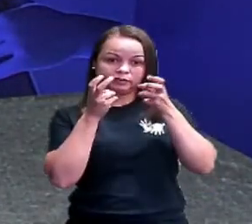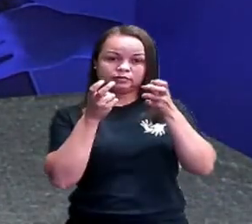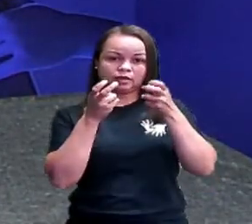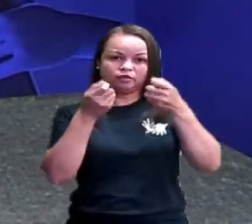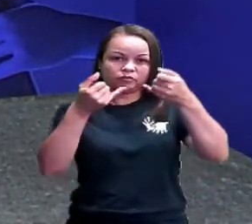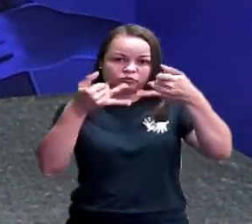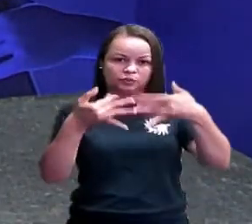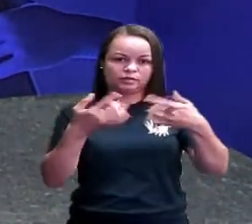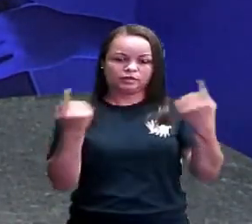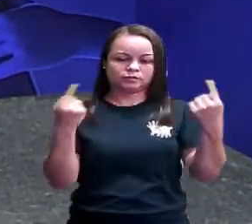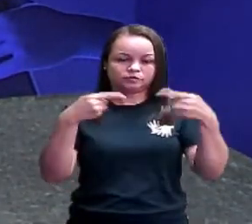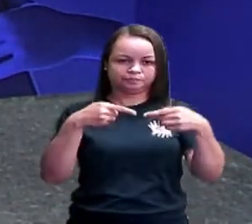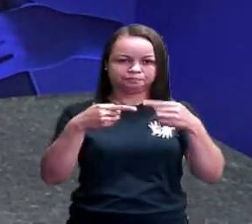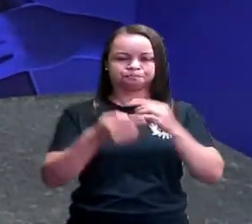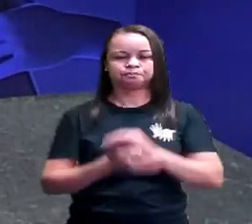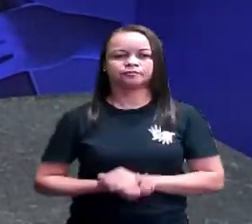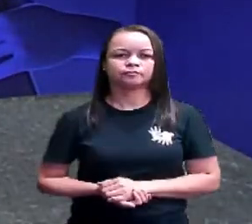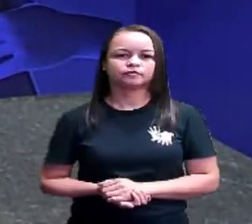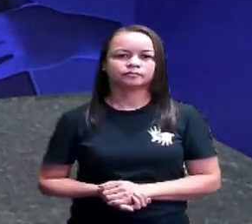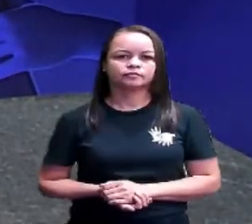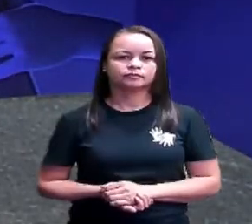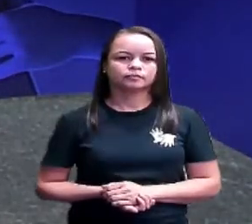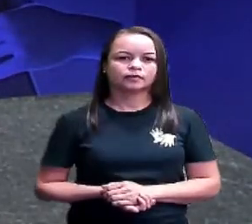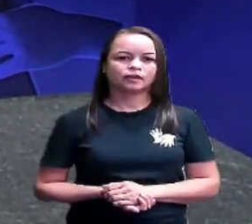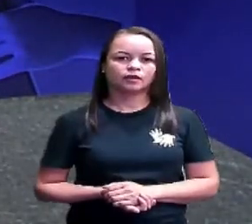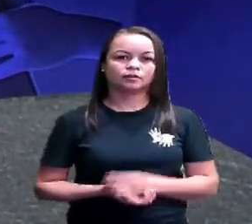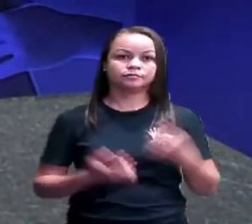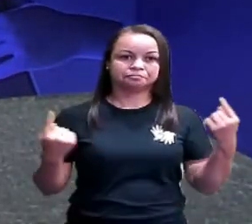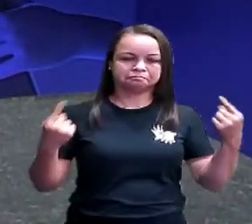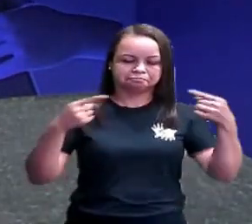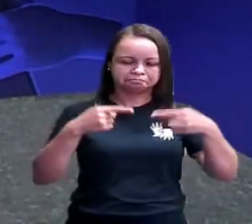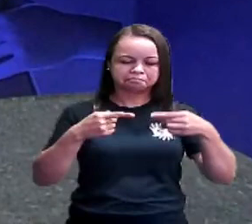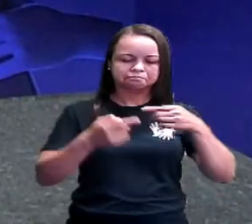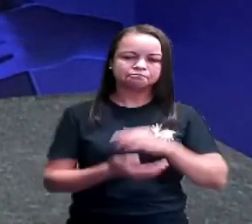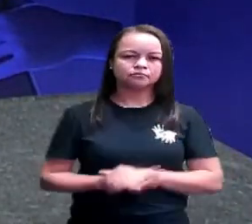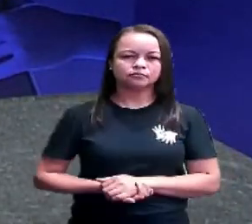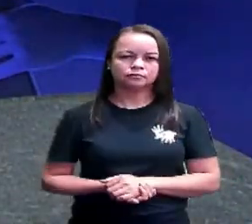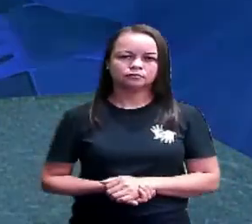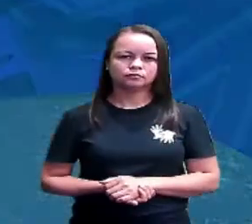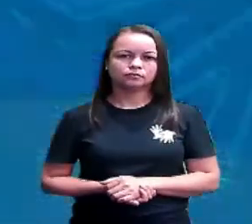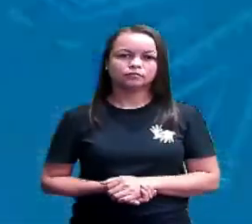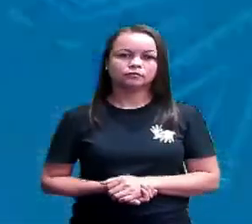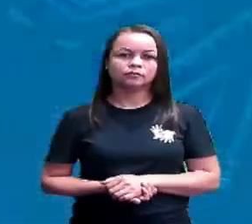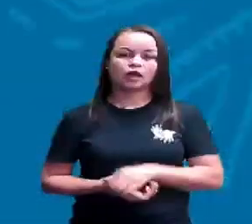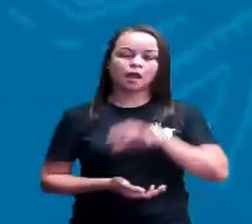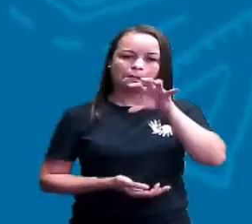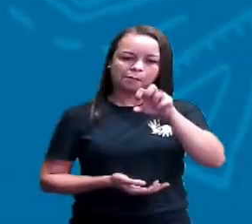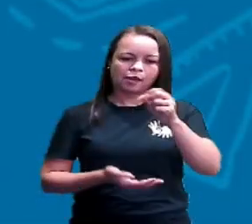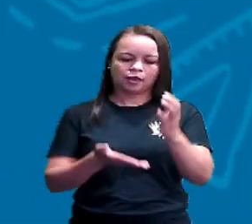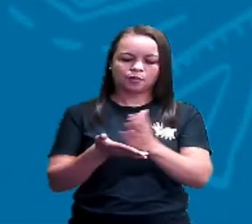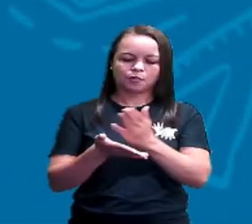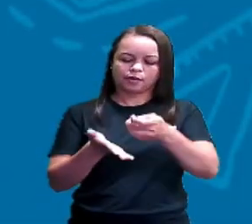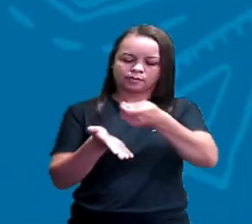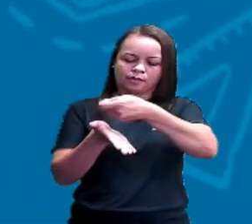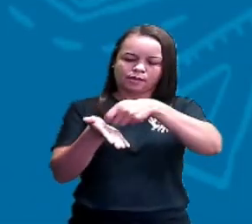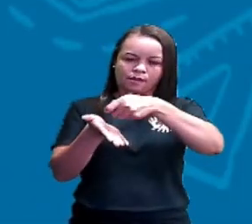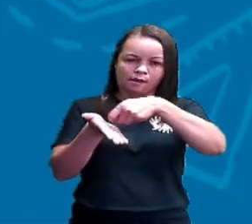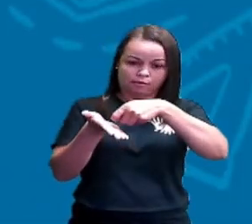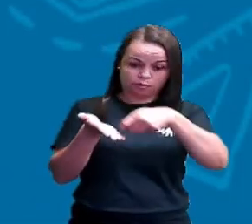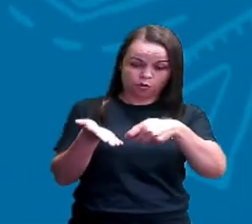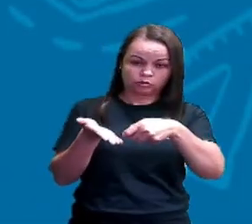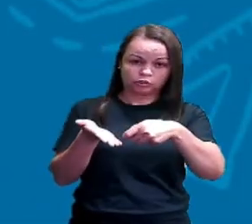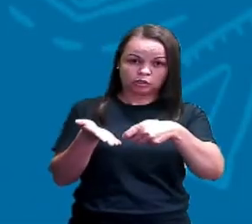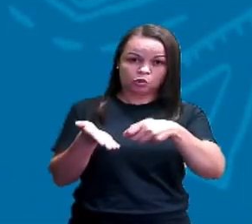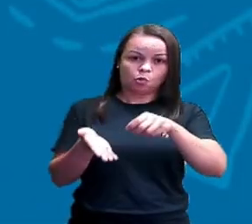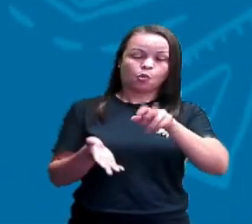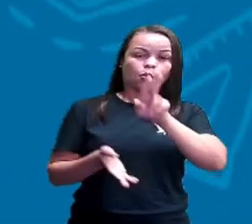gente. Veja lá. Desafio. Anote no seu caderno o nome de 2